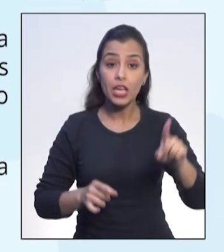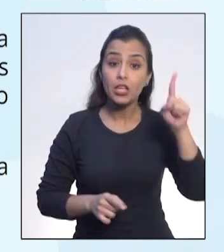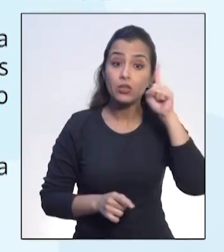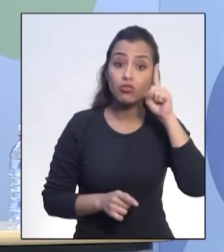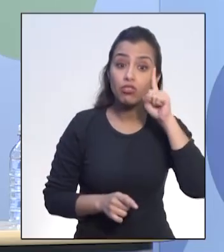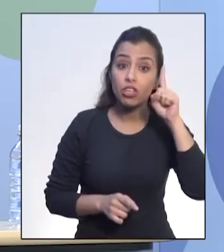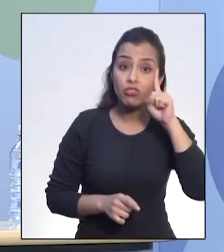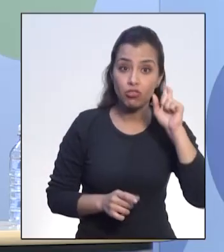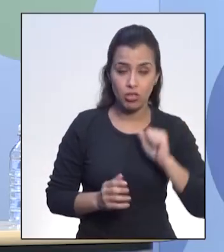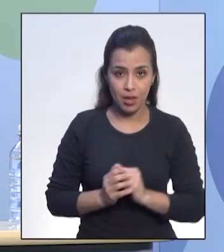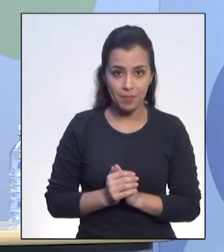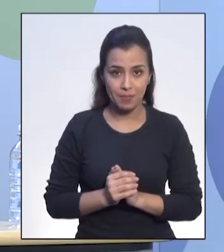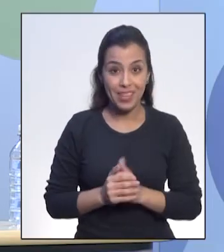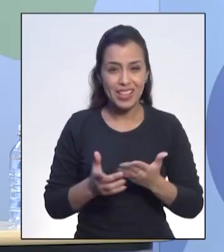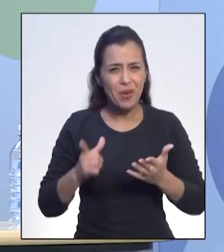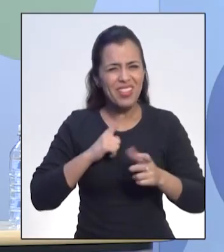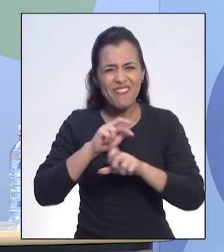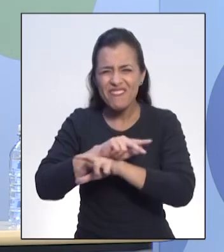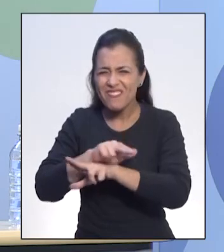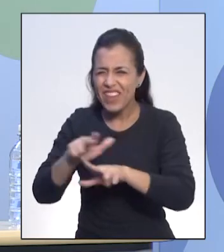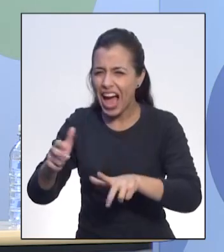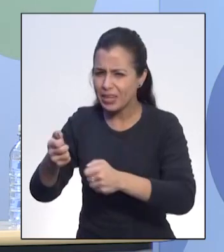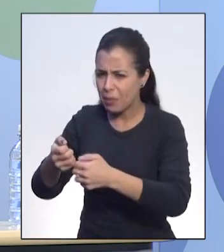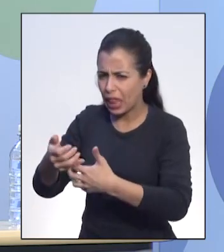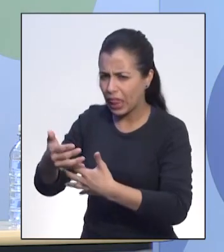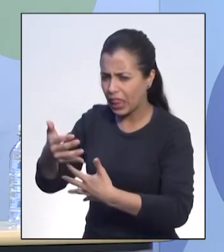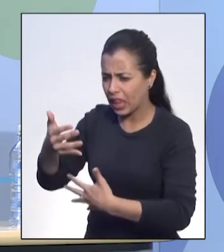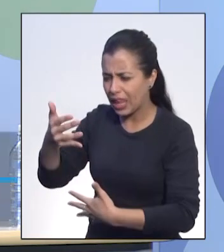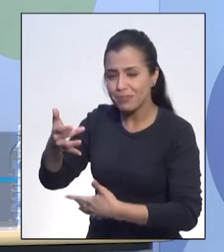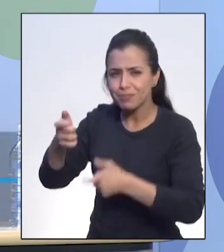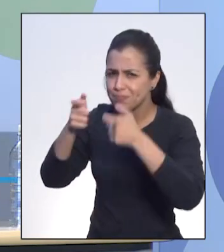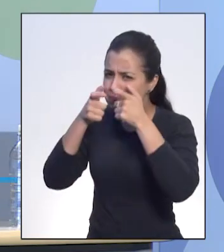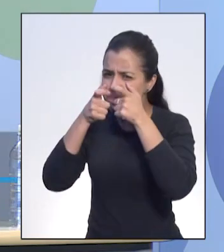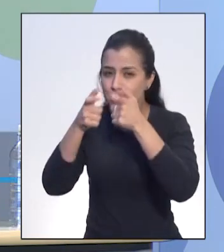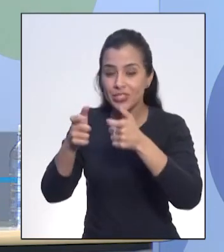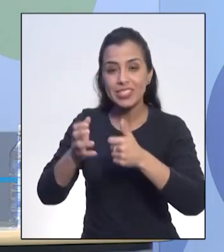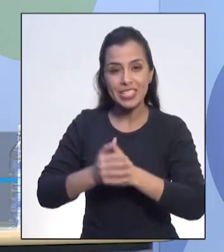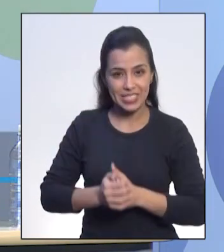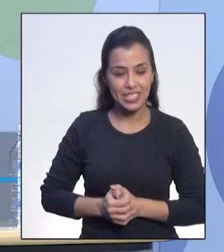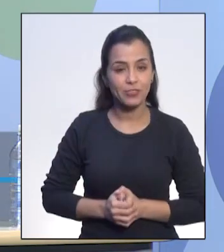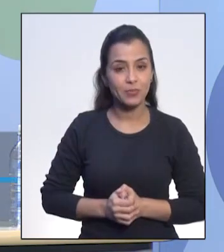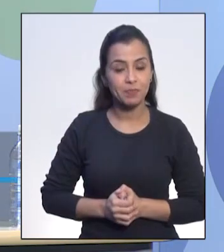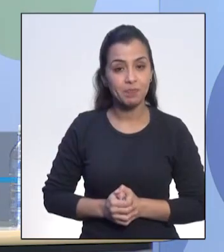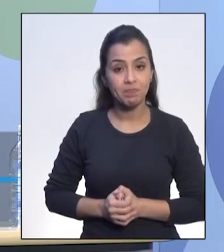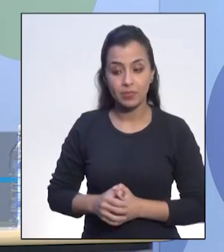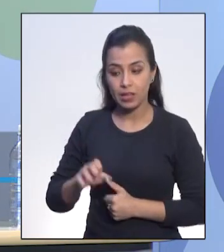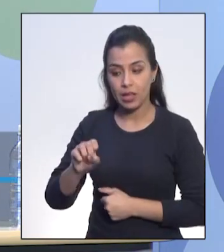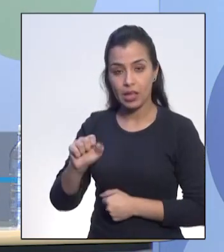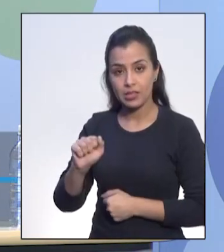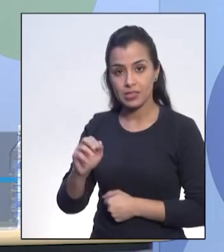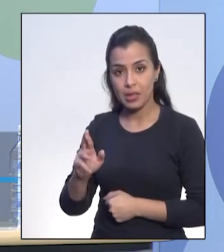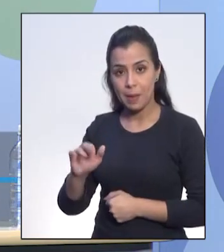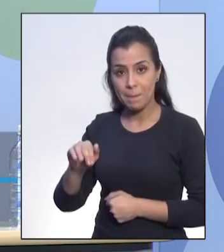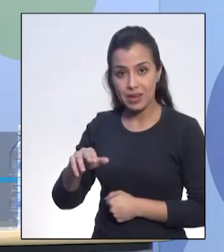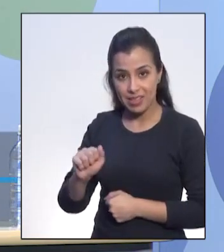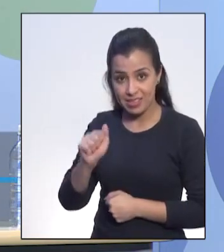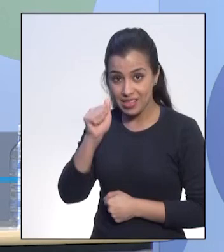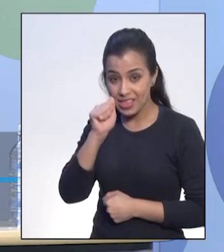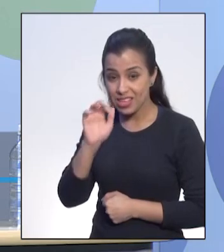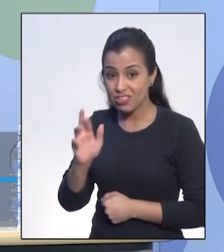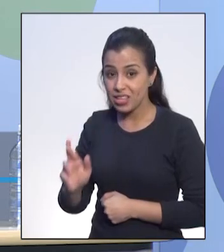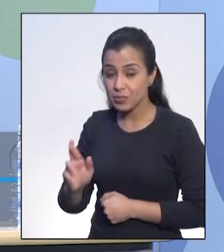teve muita resposta super interessante aqui no chat, né? A Sabrina já começou dizendo